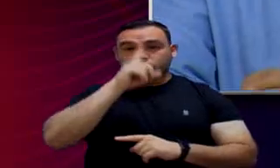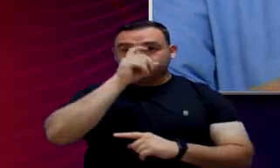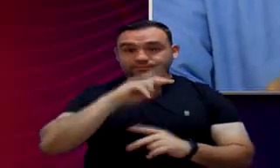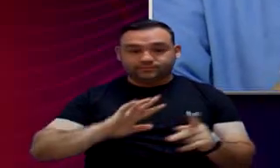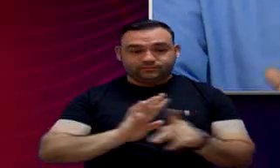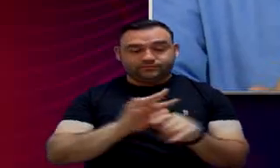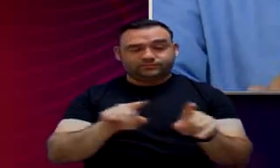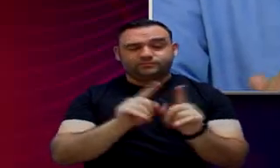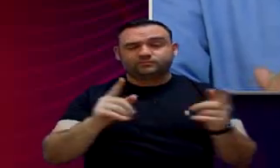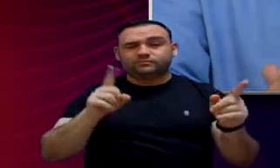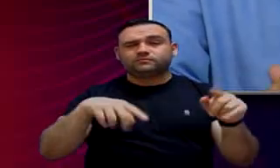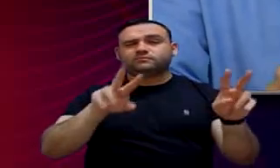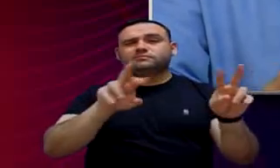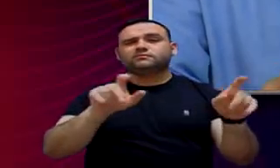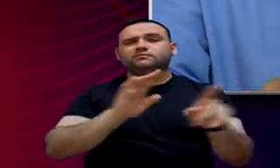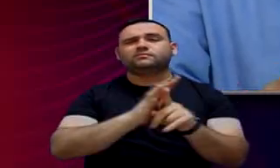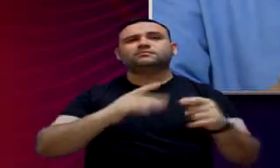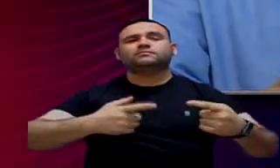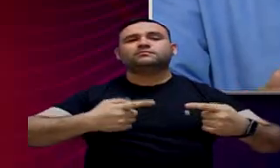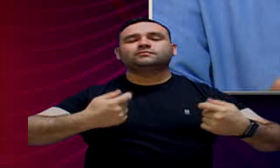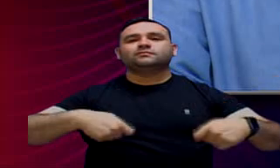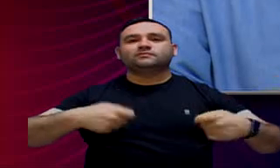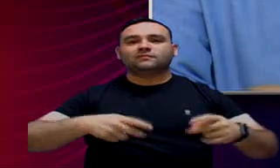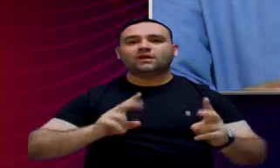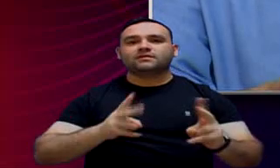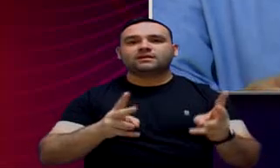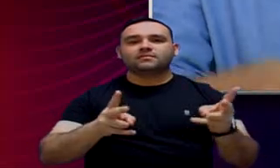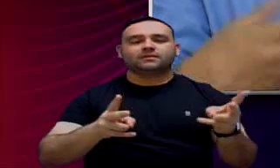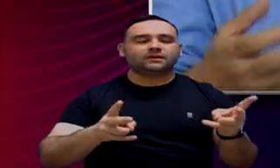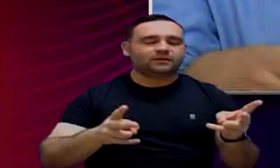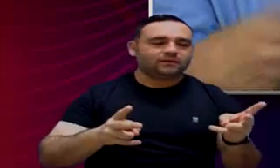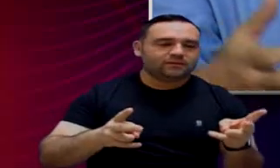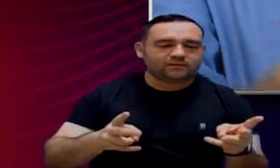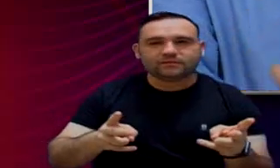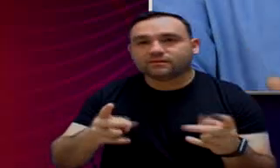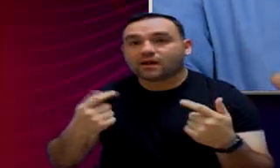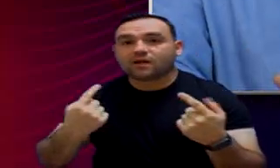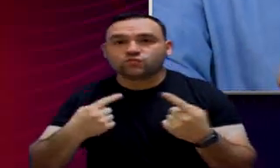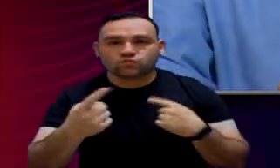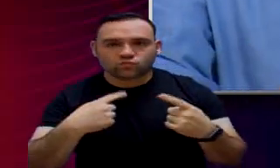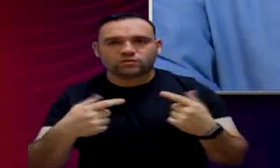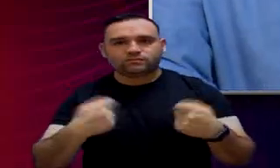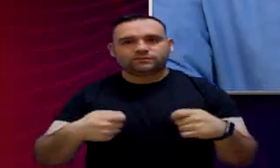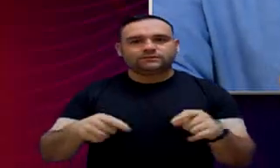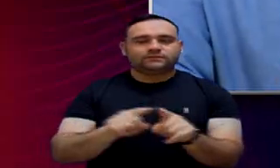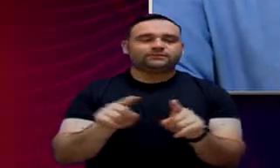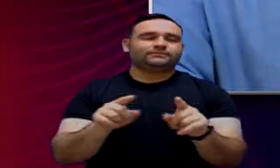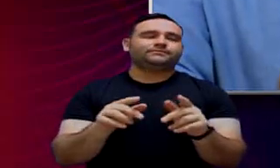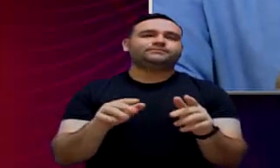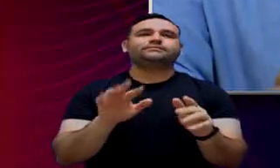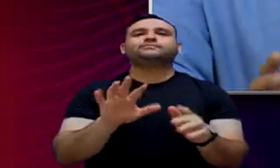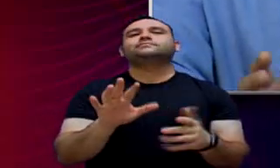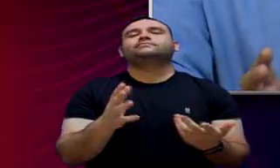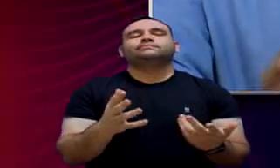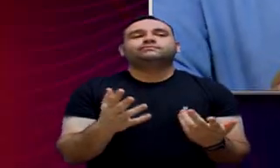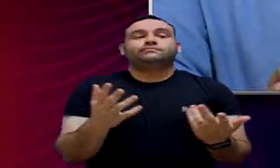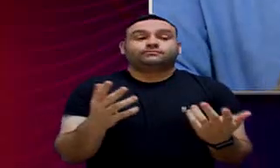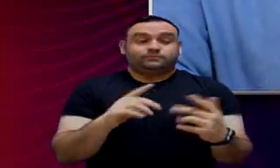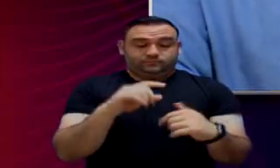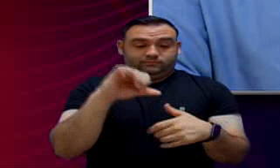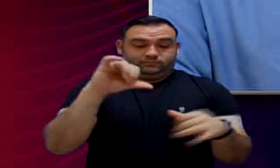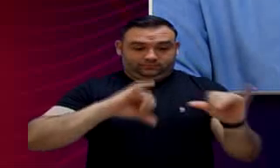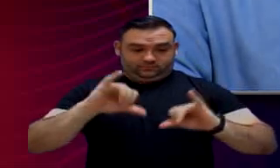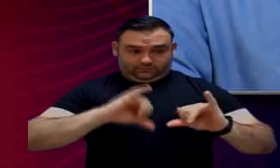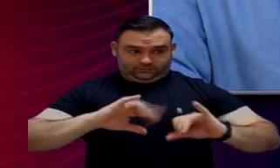então é uma questão que isso precisa ficar sempre sendo discutida mas assim os